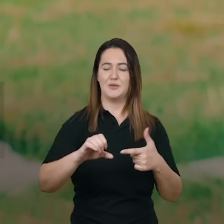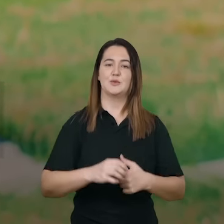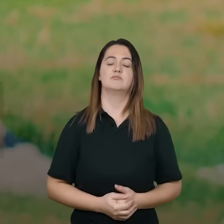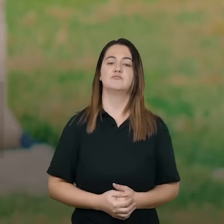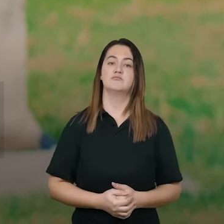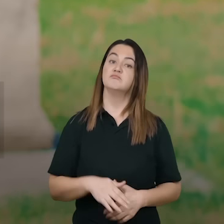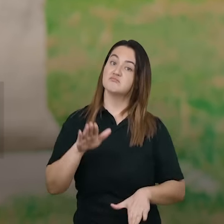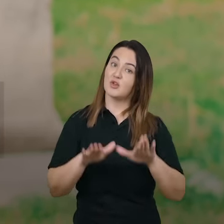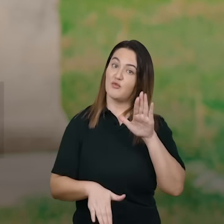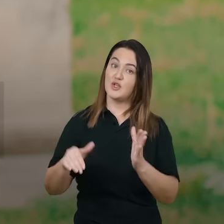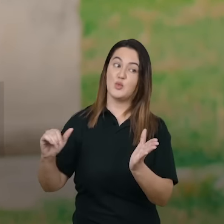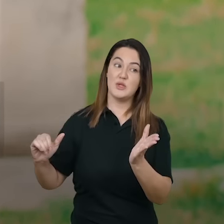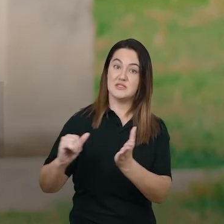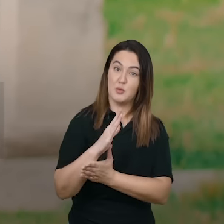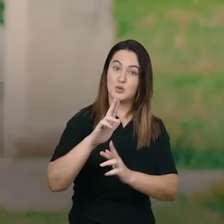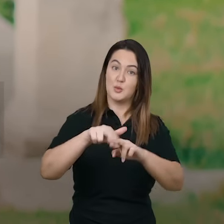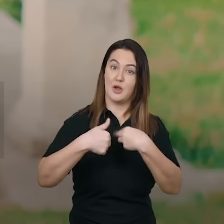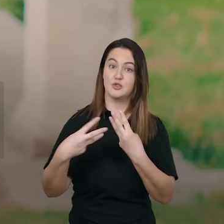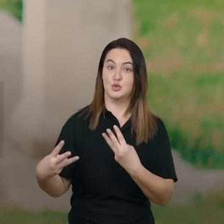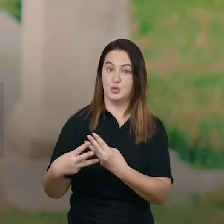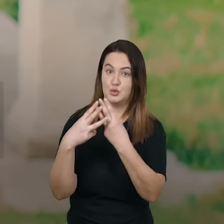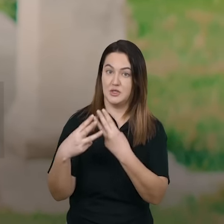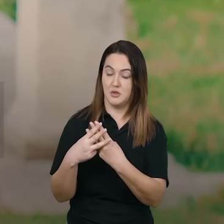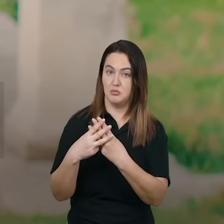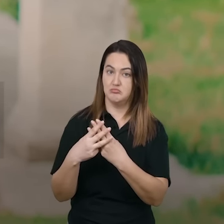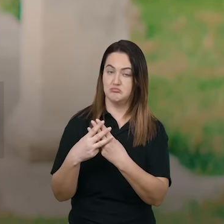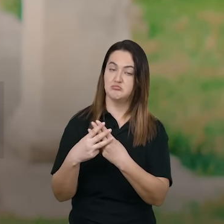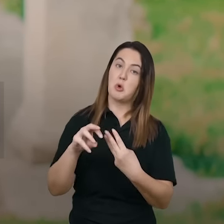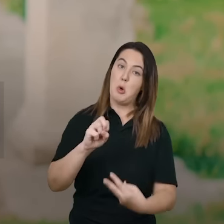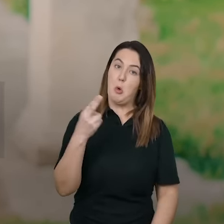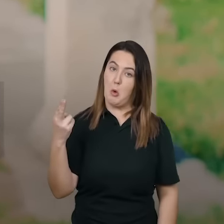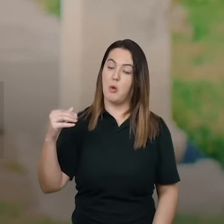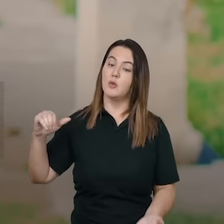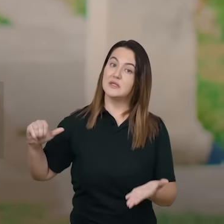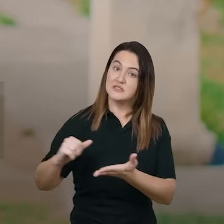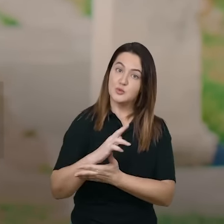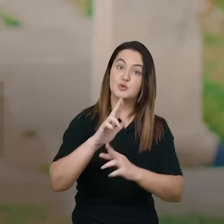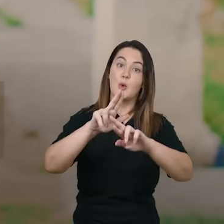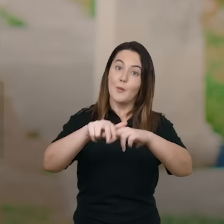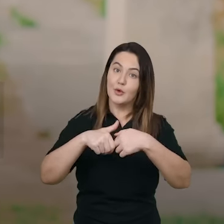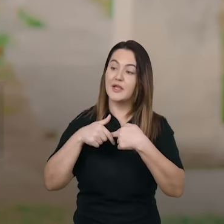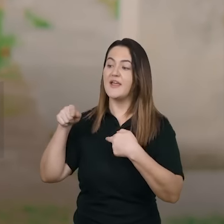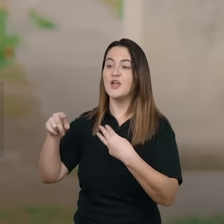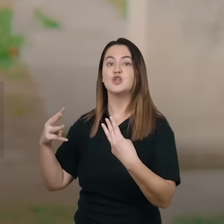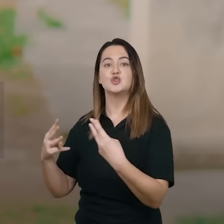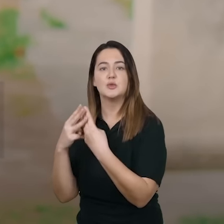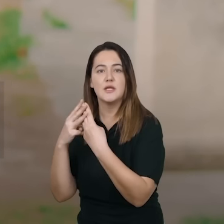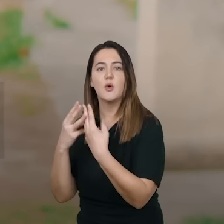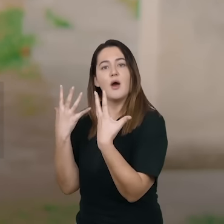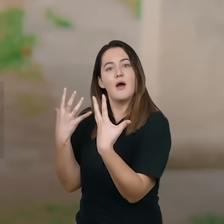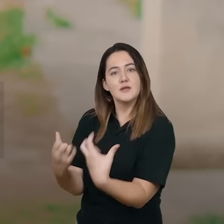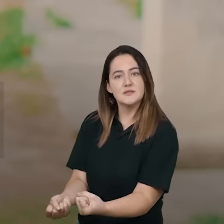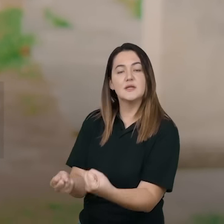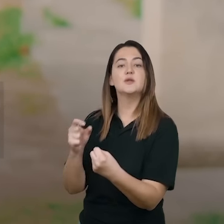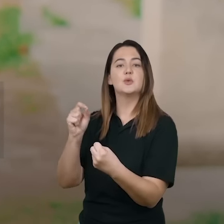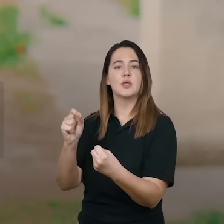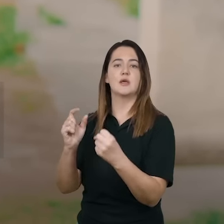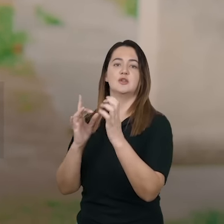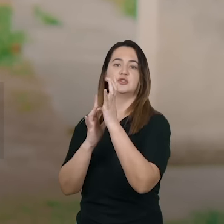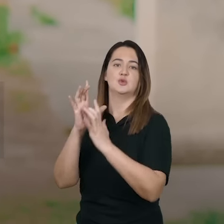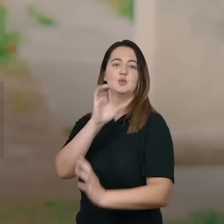foram expulsos apenas como judeus ou que eles já foram expulsos como judeus que haviam aceito